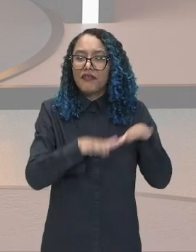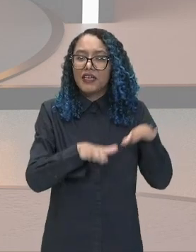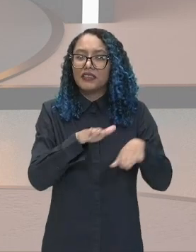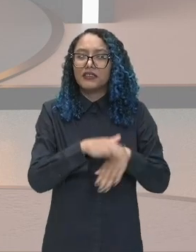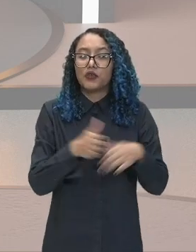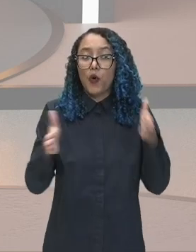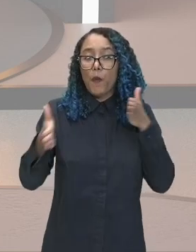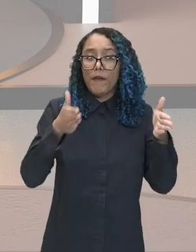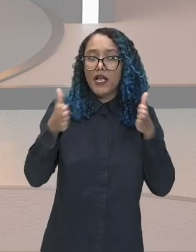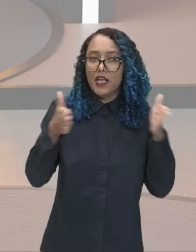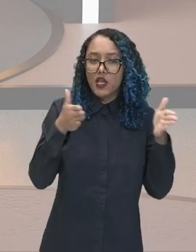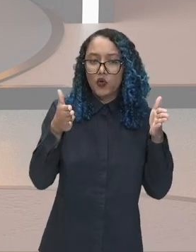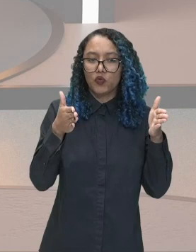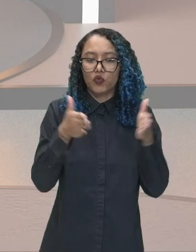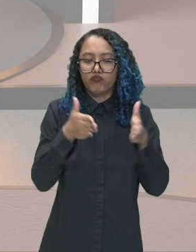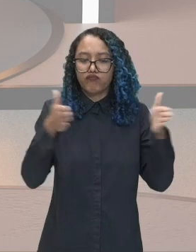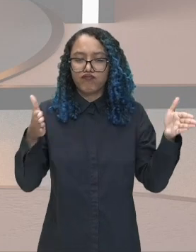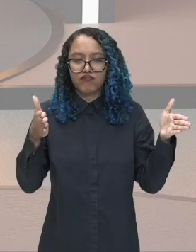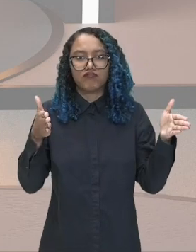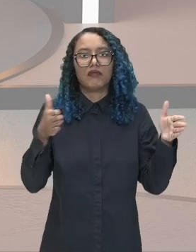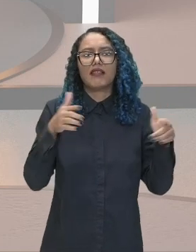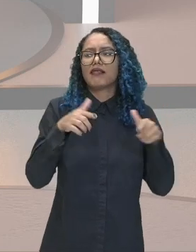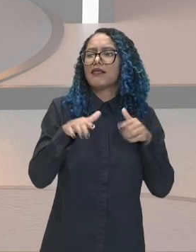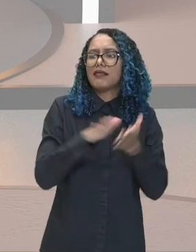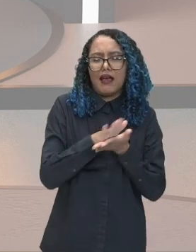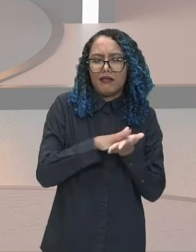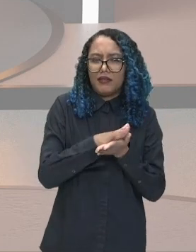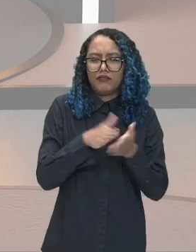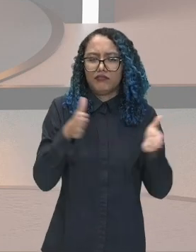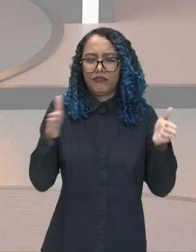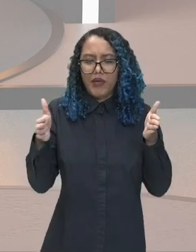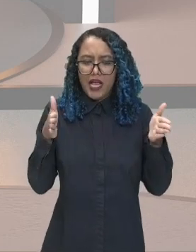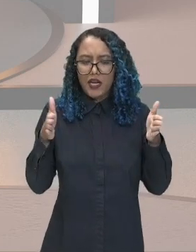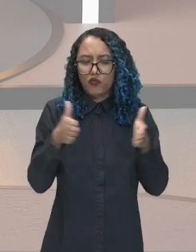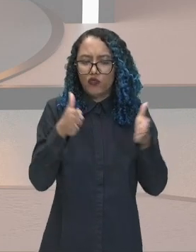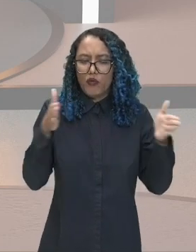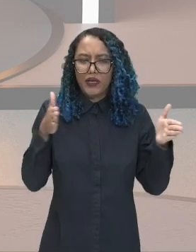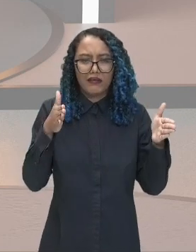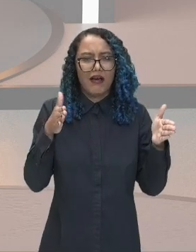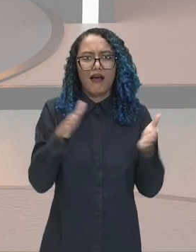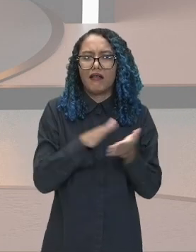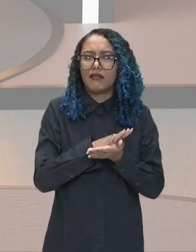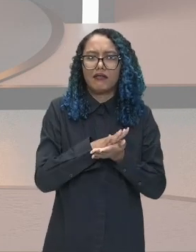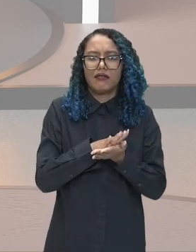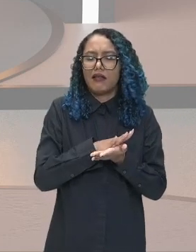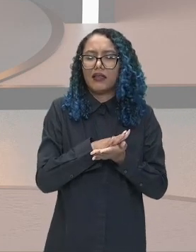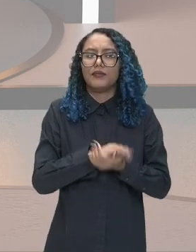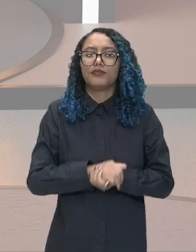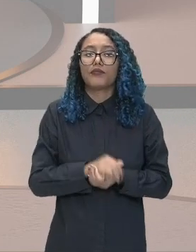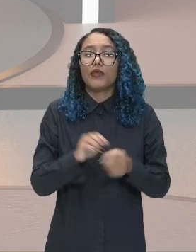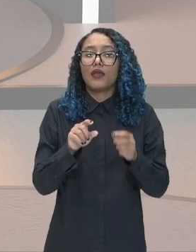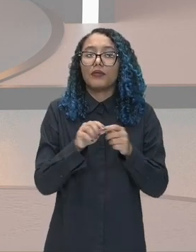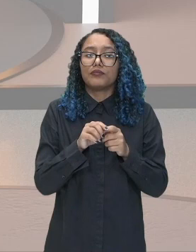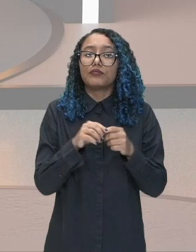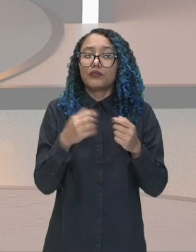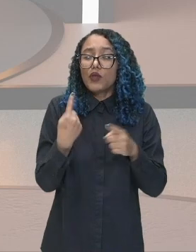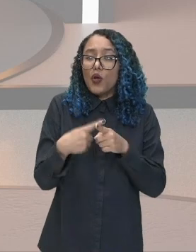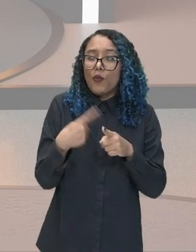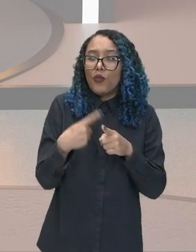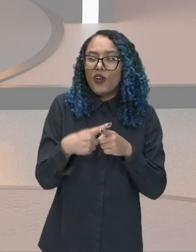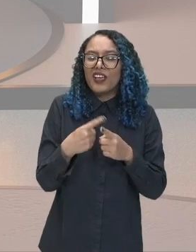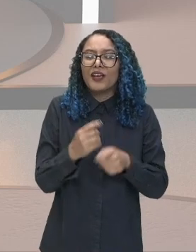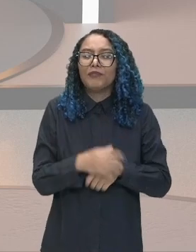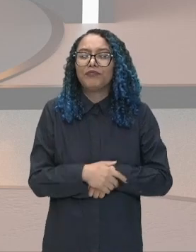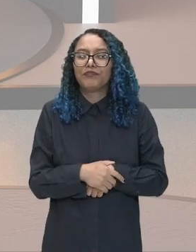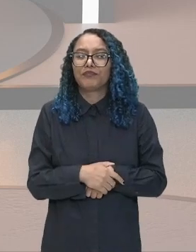aumentar o tempo de trabalho, porque as pessoas, com a máquina, você vai aumentar a produção, né? Então, se você